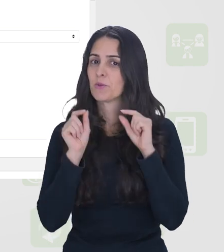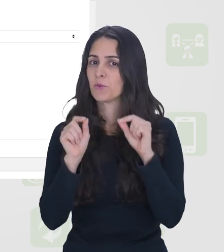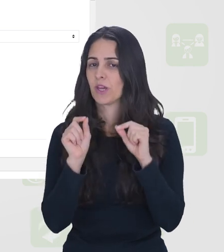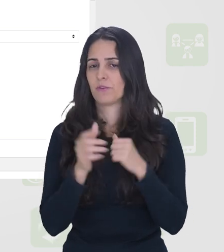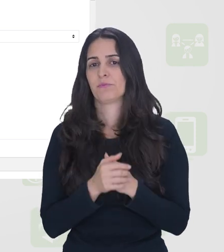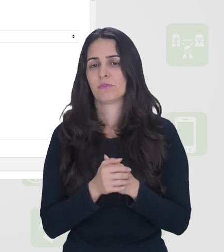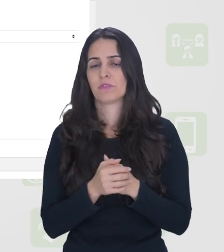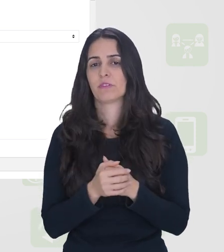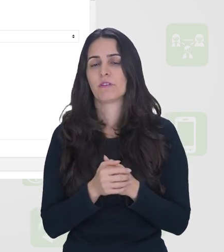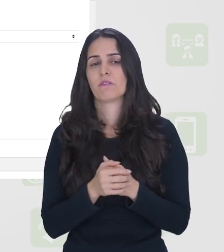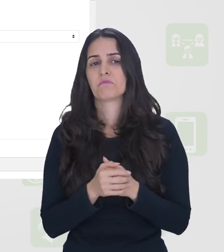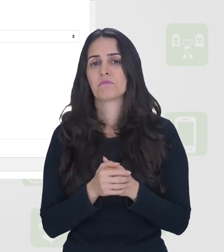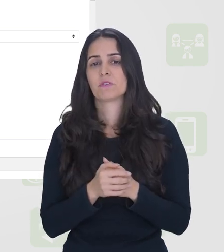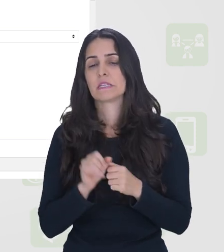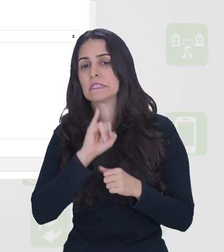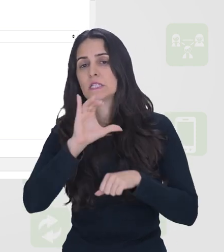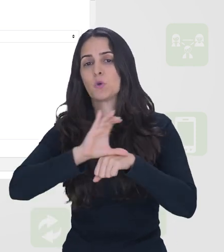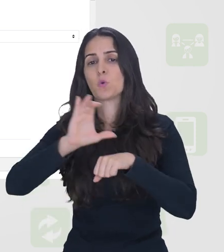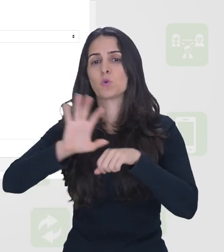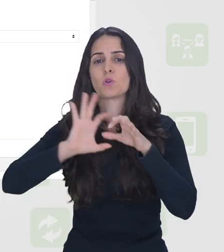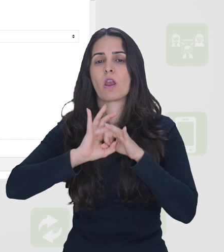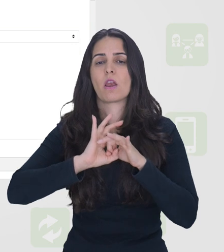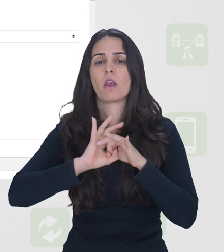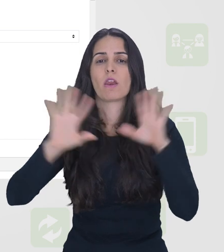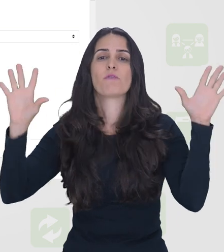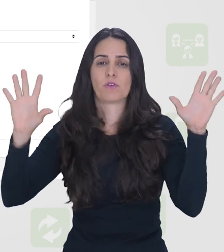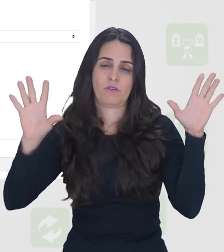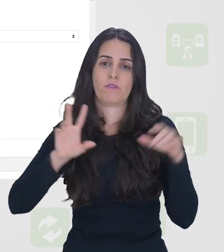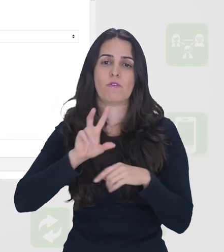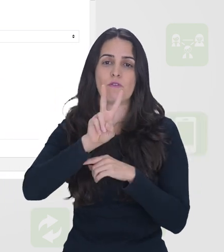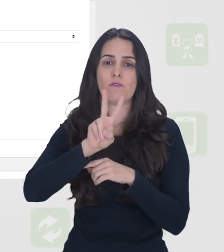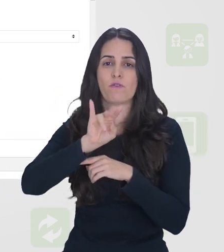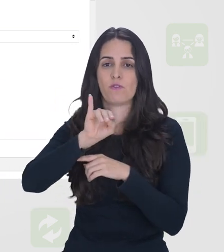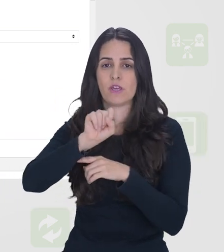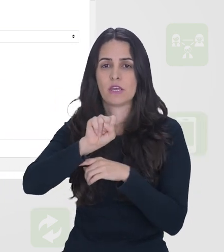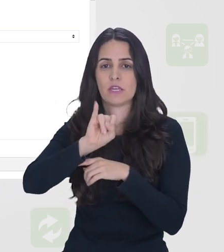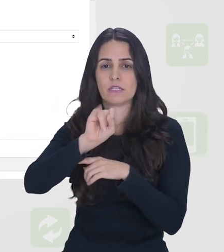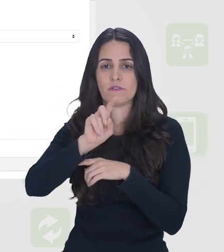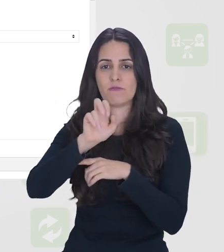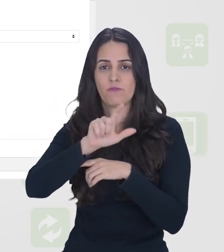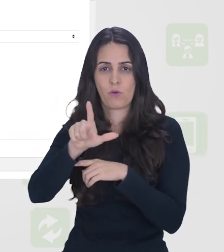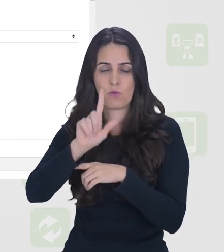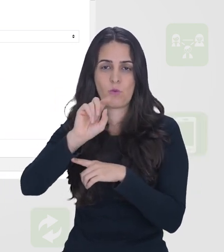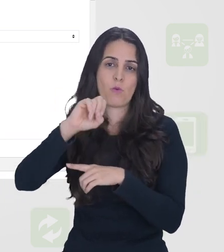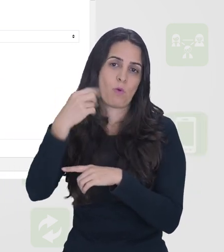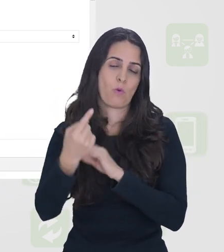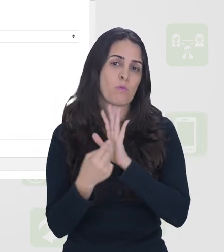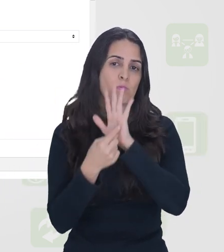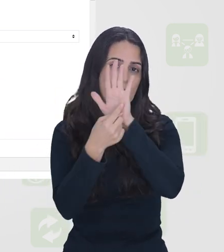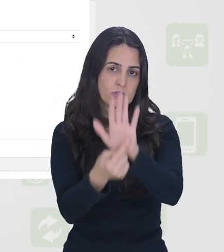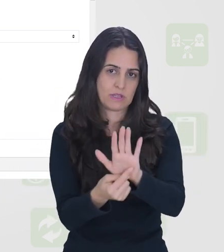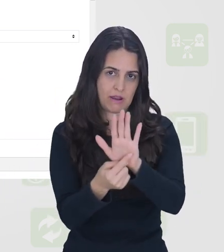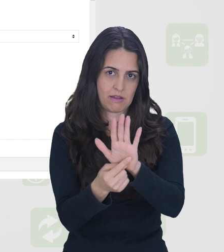olhar é a visibilidade do curso que tem que estar em visível né em mostrar aqui você vai mudar de